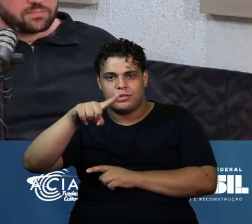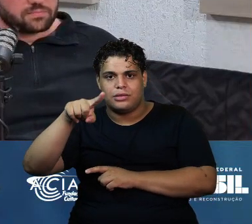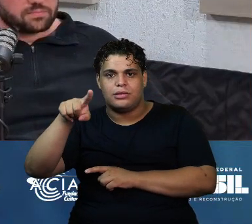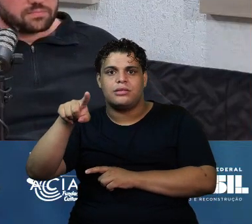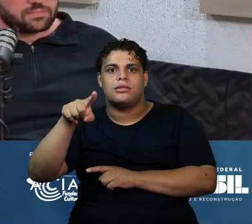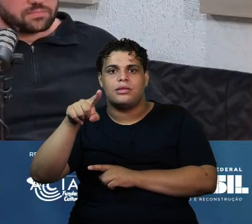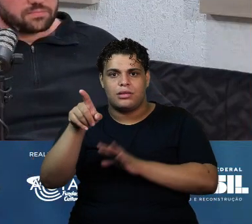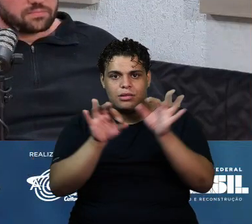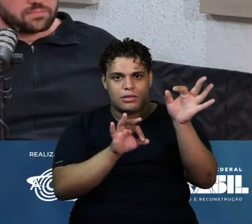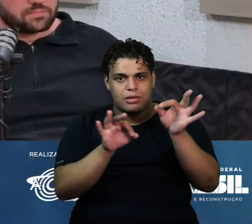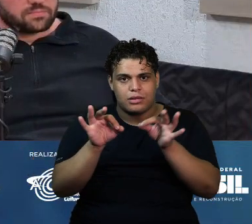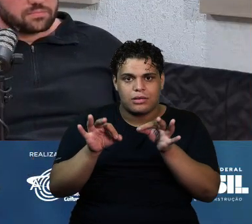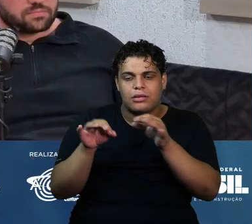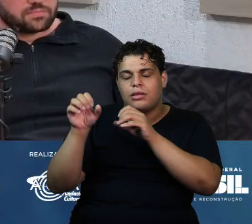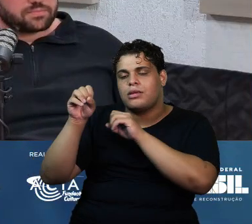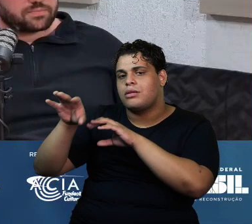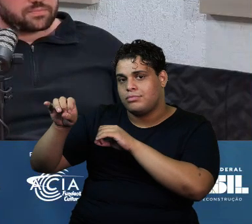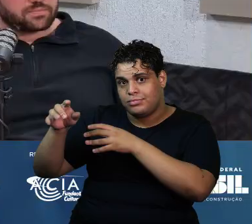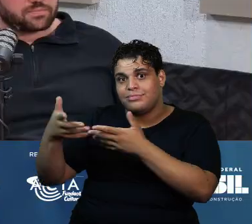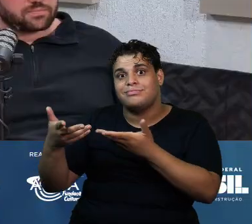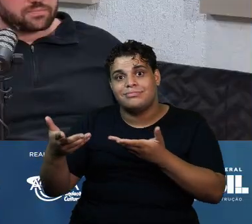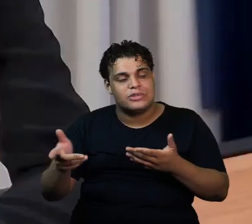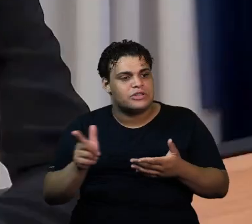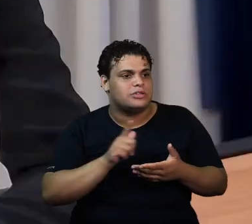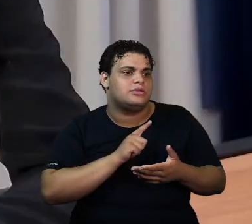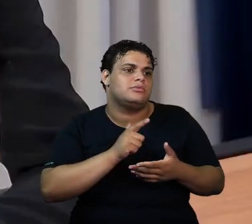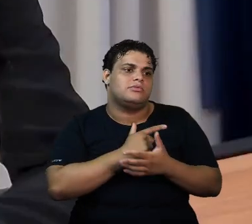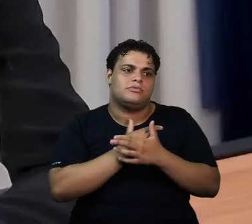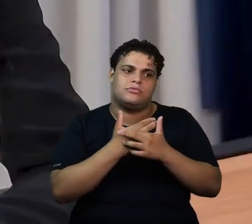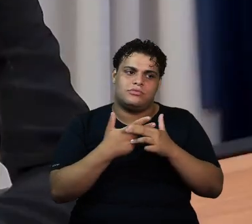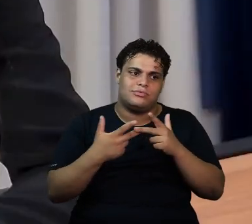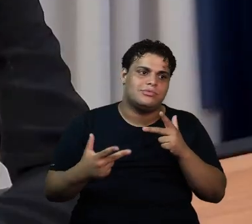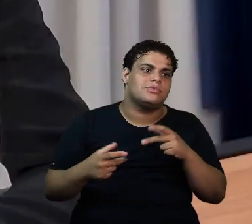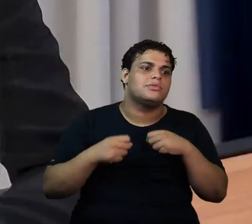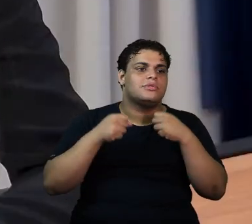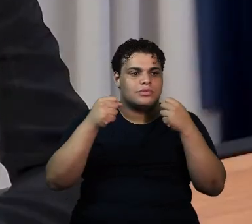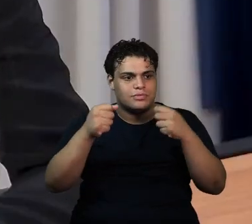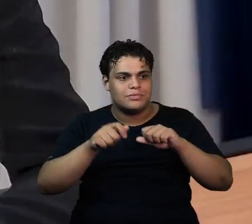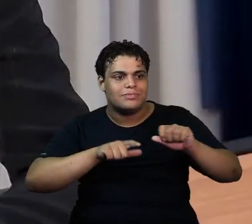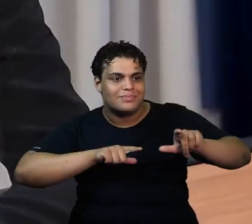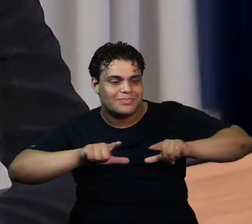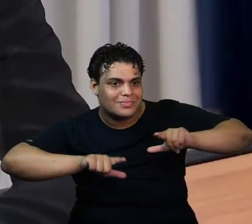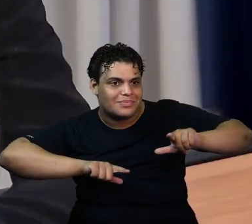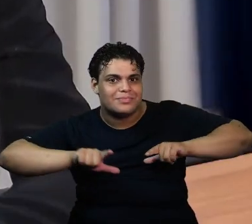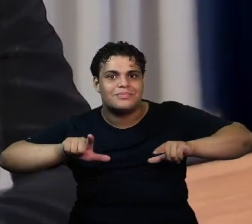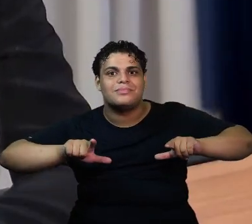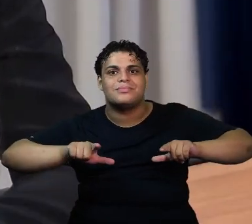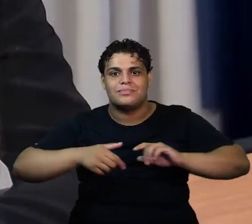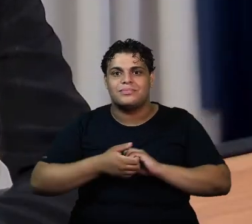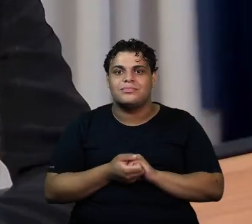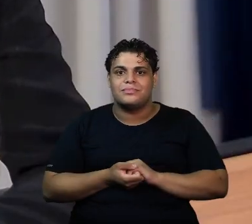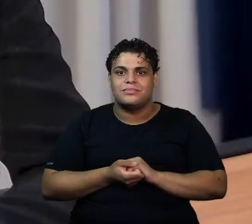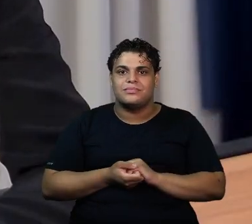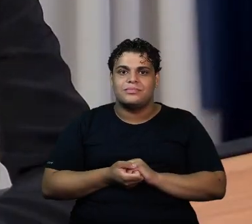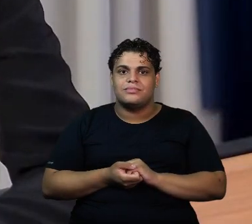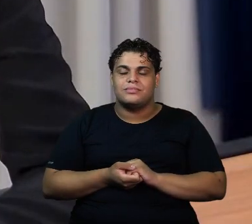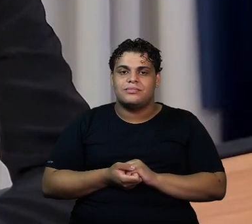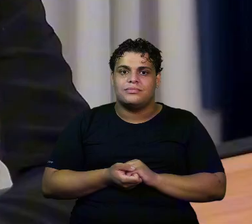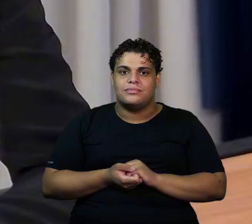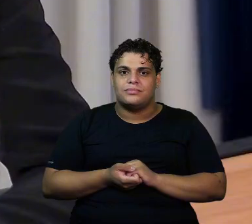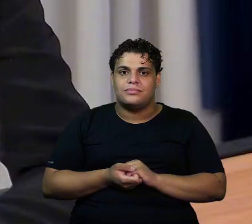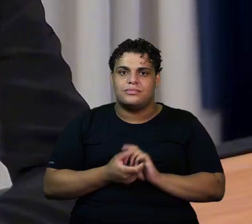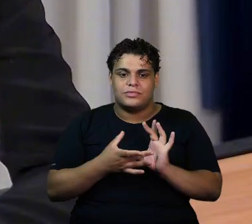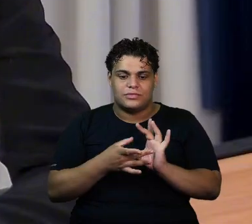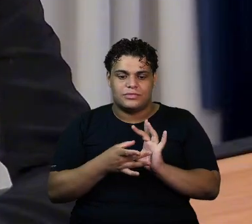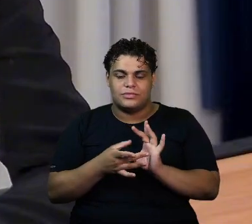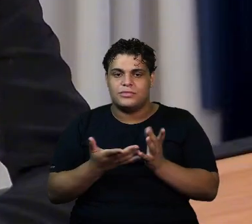projeto educativo da Azulha, enfim, tem tanta coisa que pode trabalhar. E essas fundações,